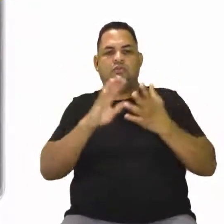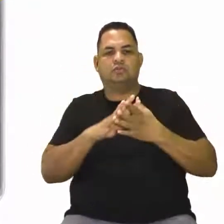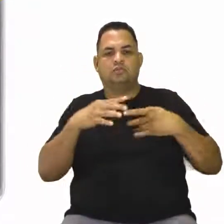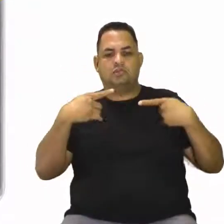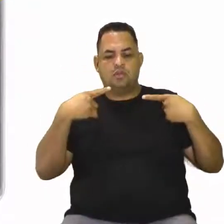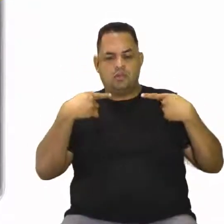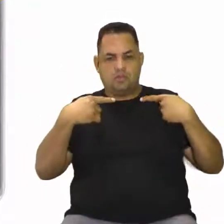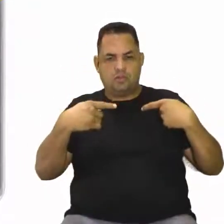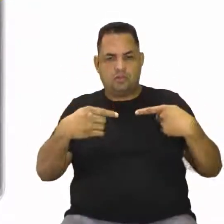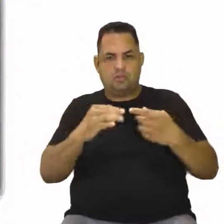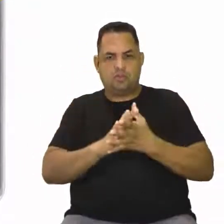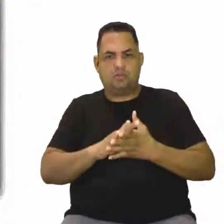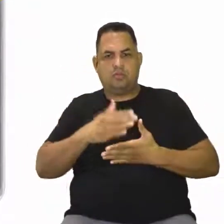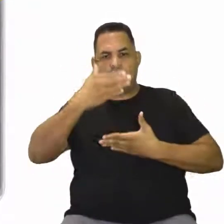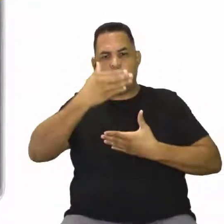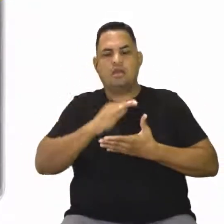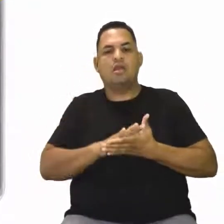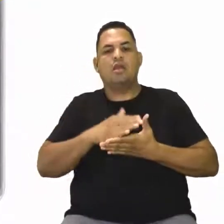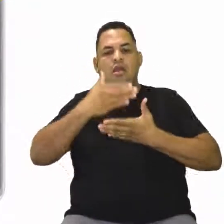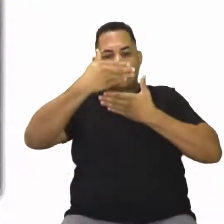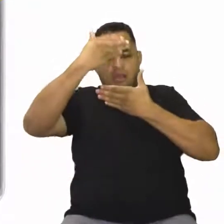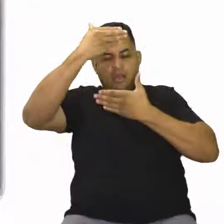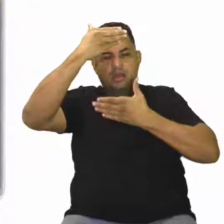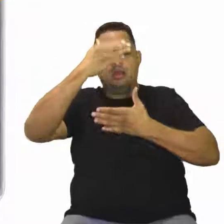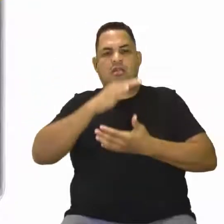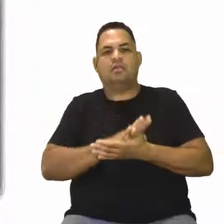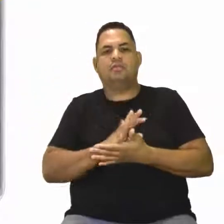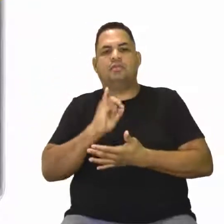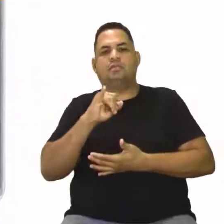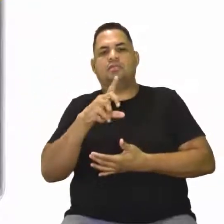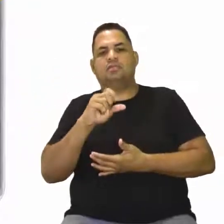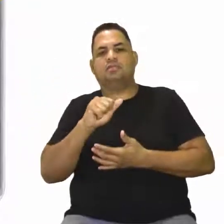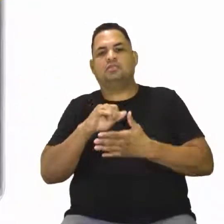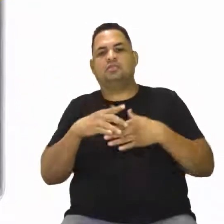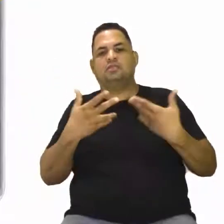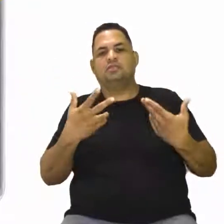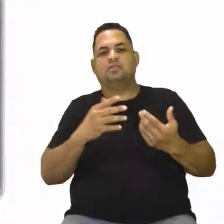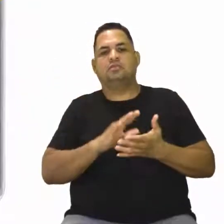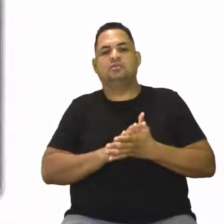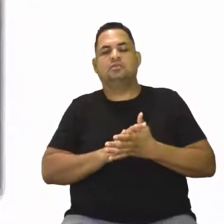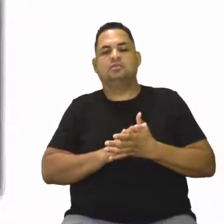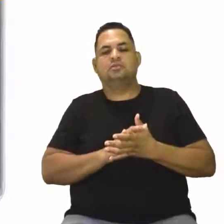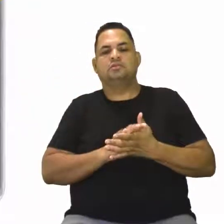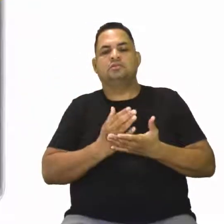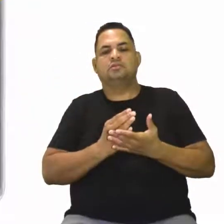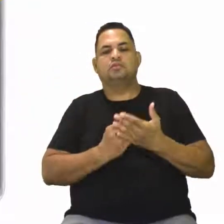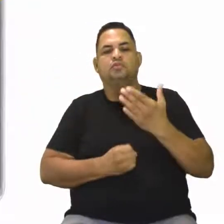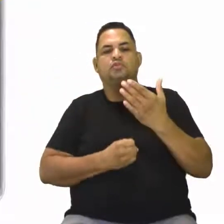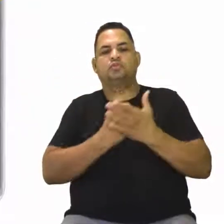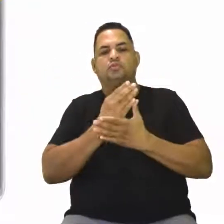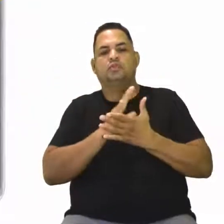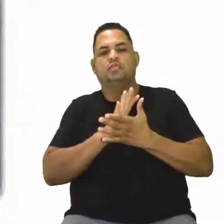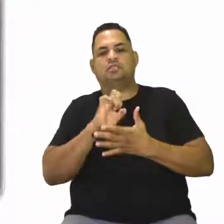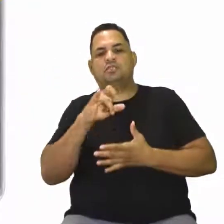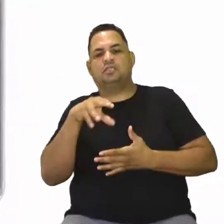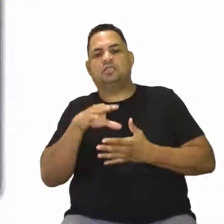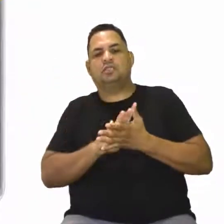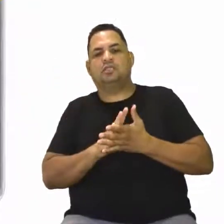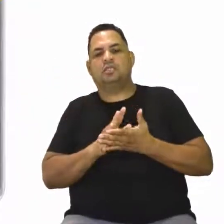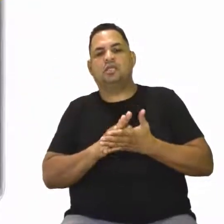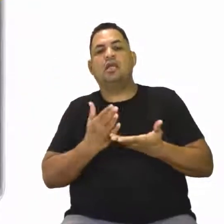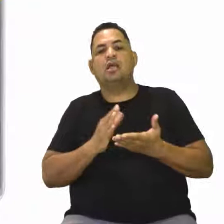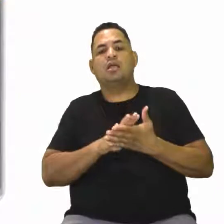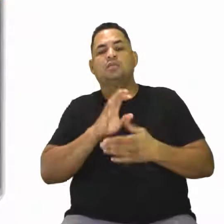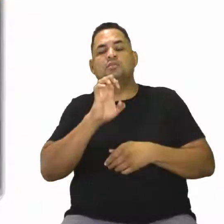conflitos árabes e israelenses, criação de Israel, luta pelo Estado da Palestina, a fundação da